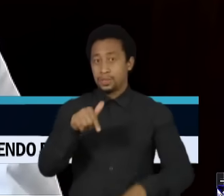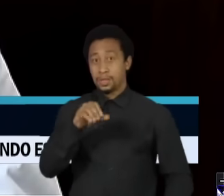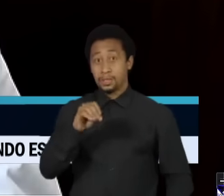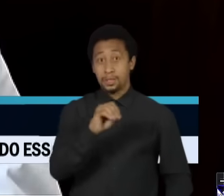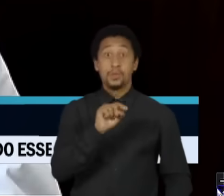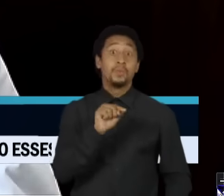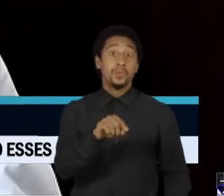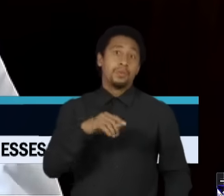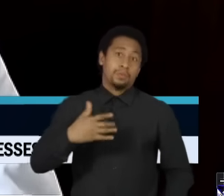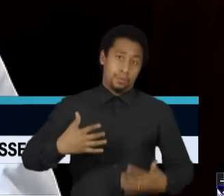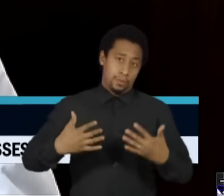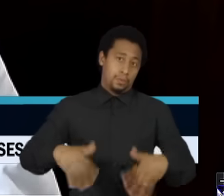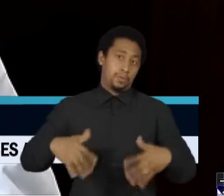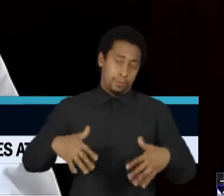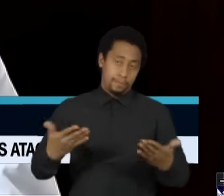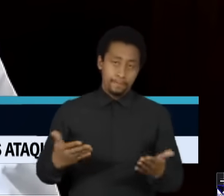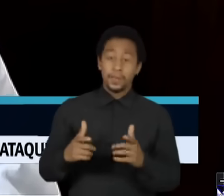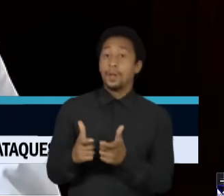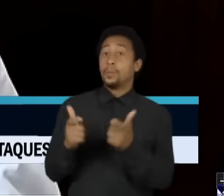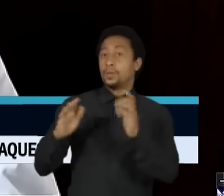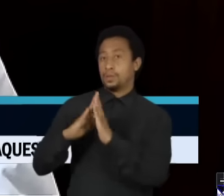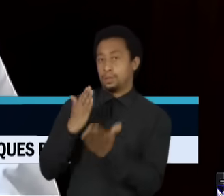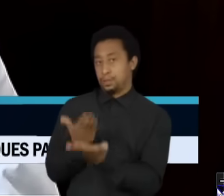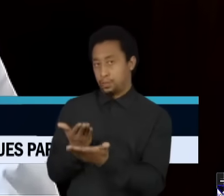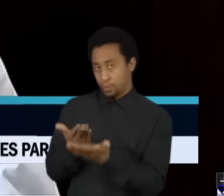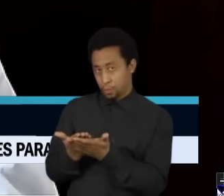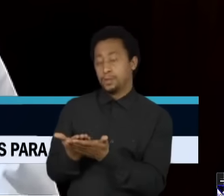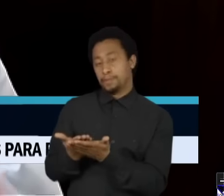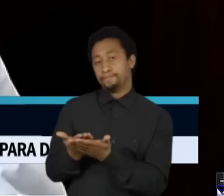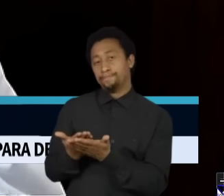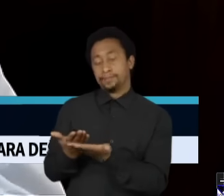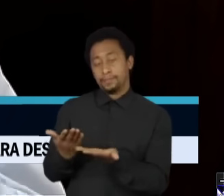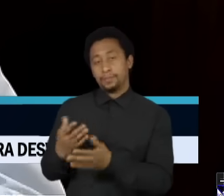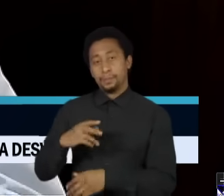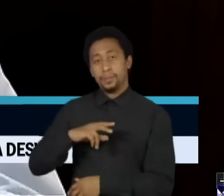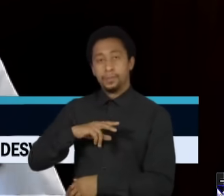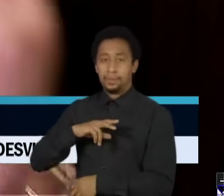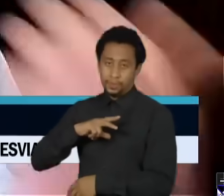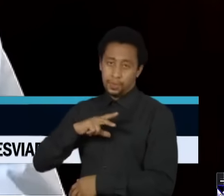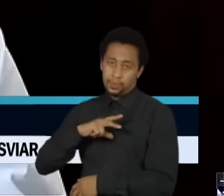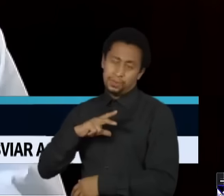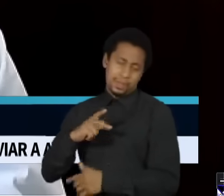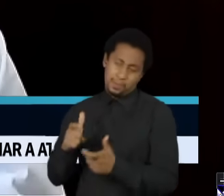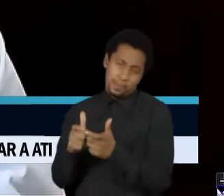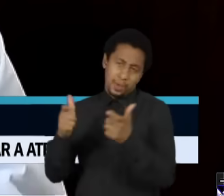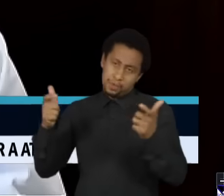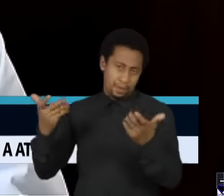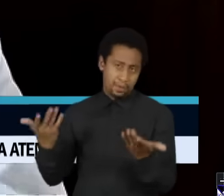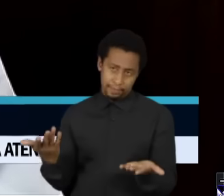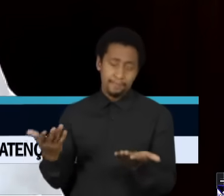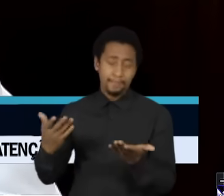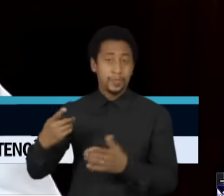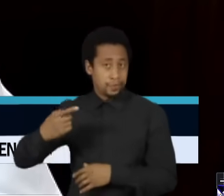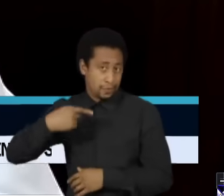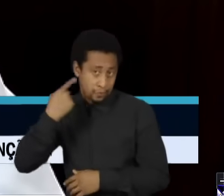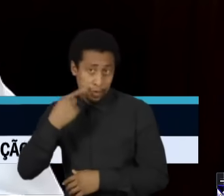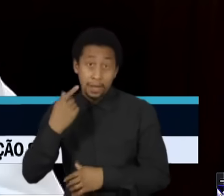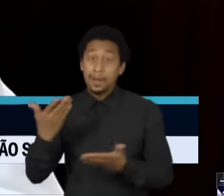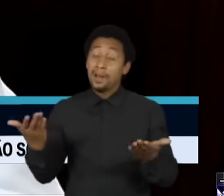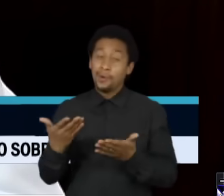muitas dessas escolas são escolas particulares, são escolas privadas, algum tipo de relação de